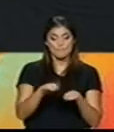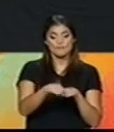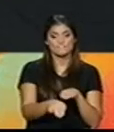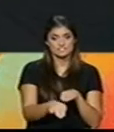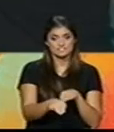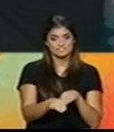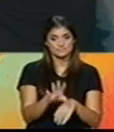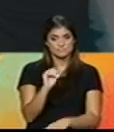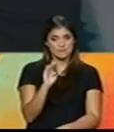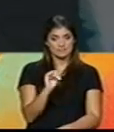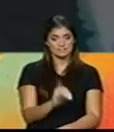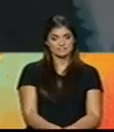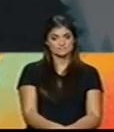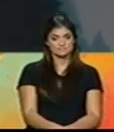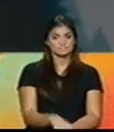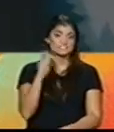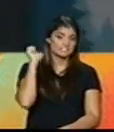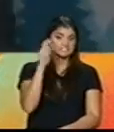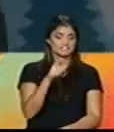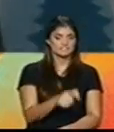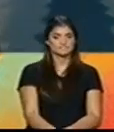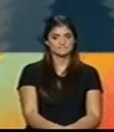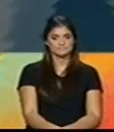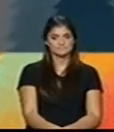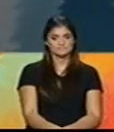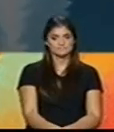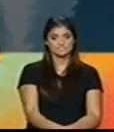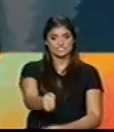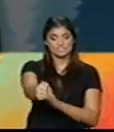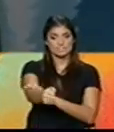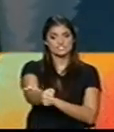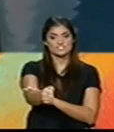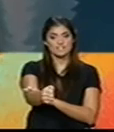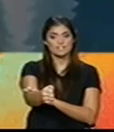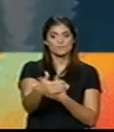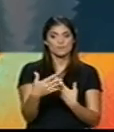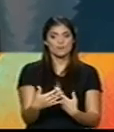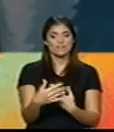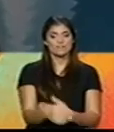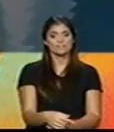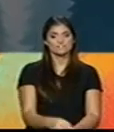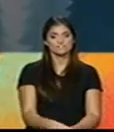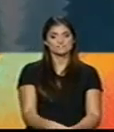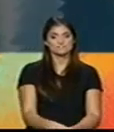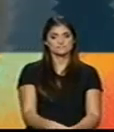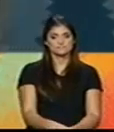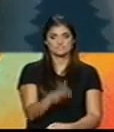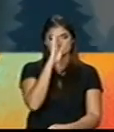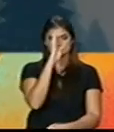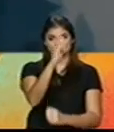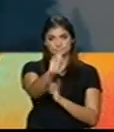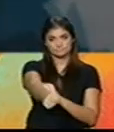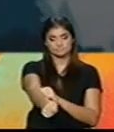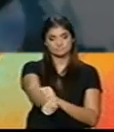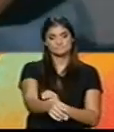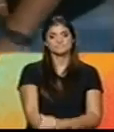apoiar o pé e com o movimento do braço, uma vez que o braço está esticado ao nível da cara, deixar o machado sair.